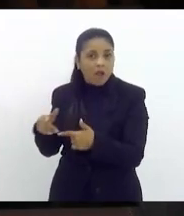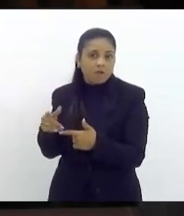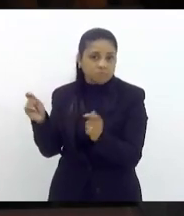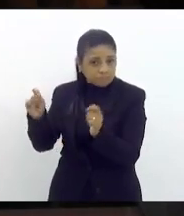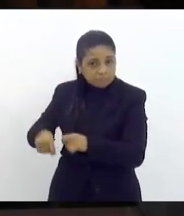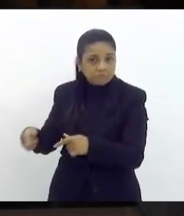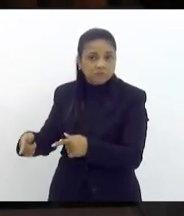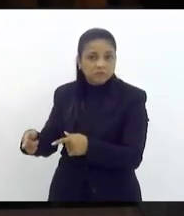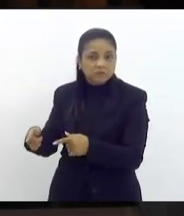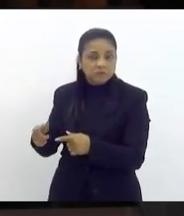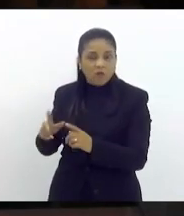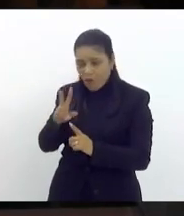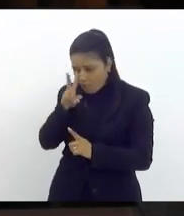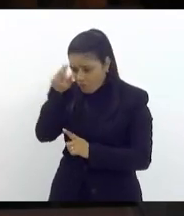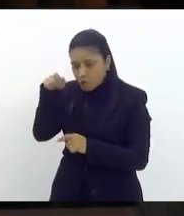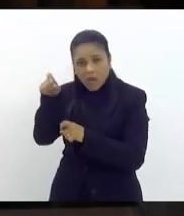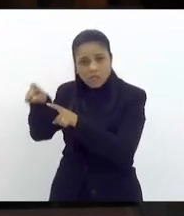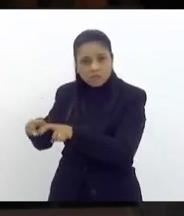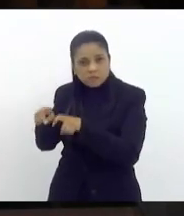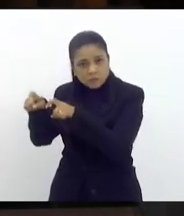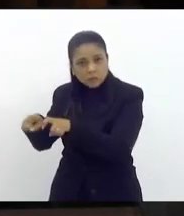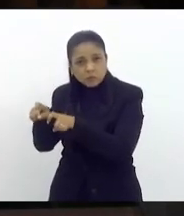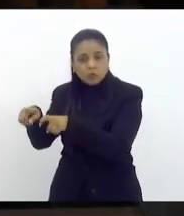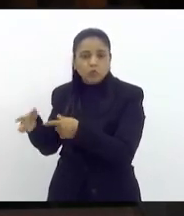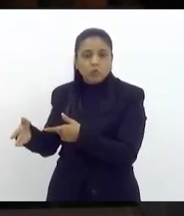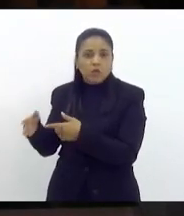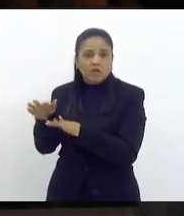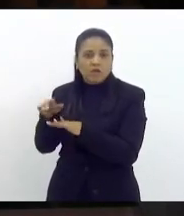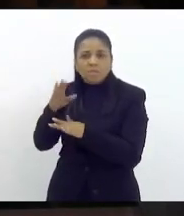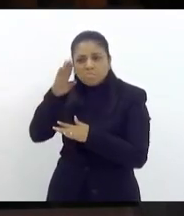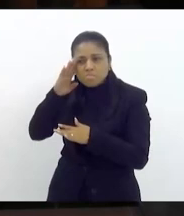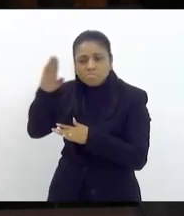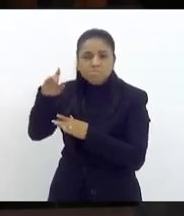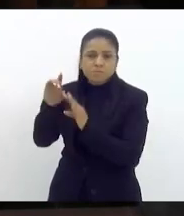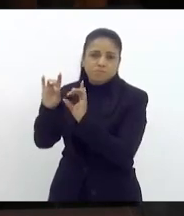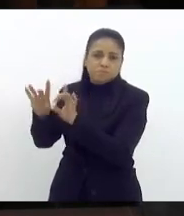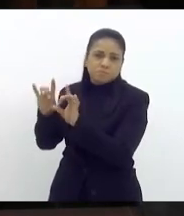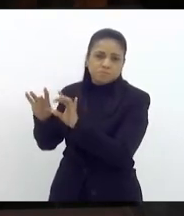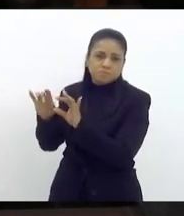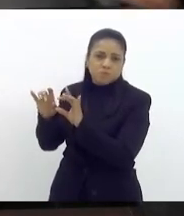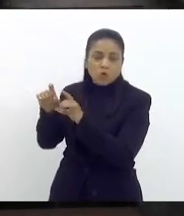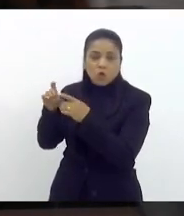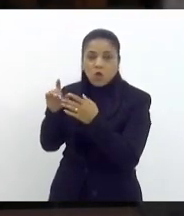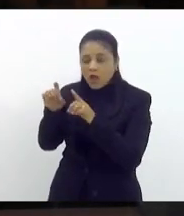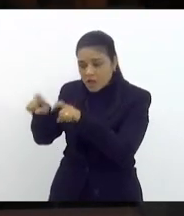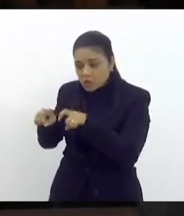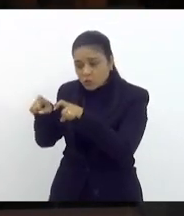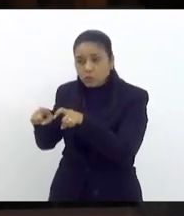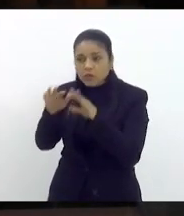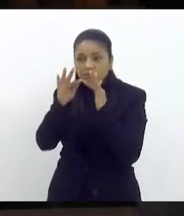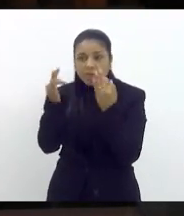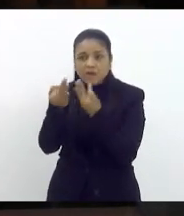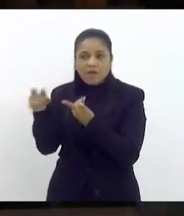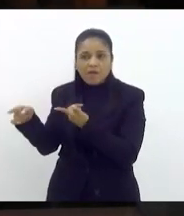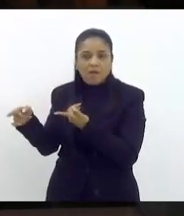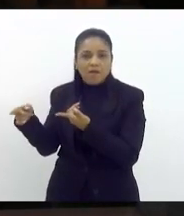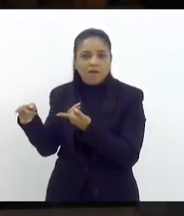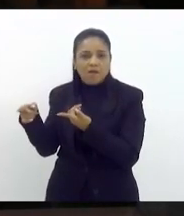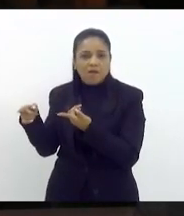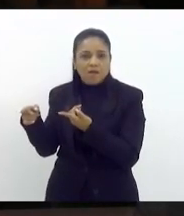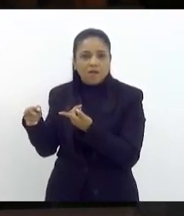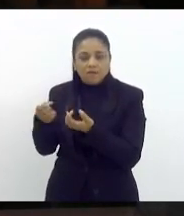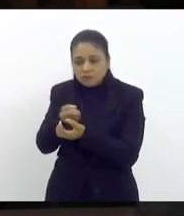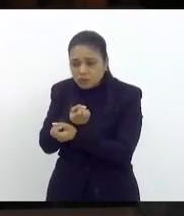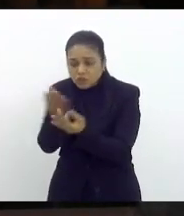fortaleça a agricultura especialmente a agricultura familiar que produz comida que alimenta a